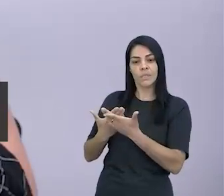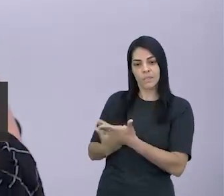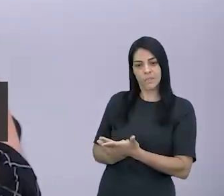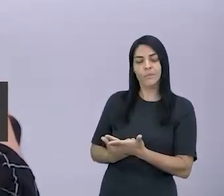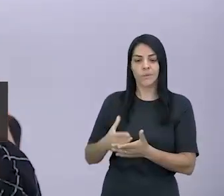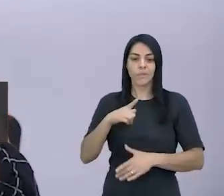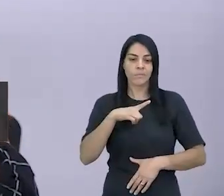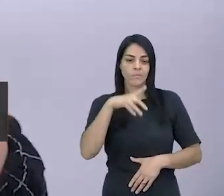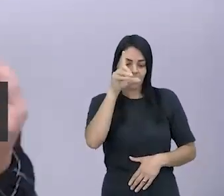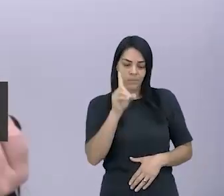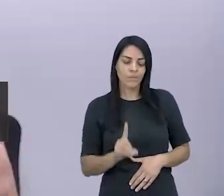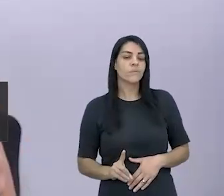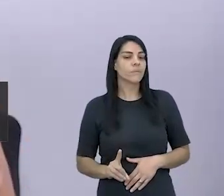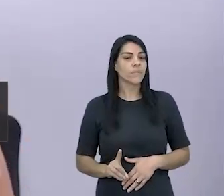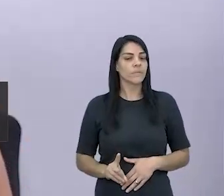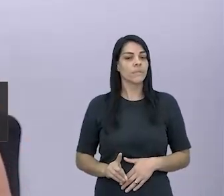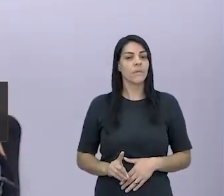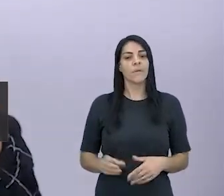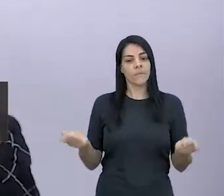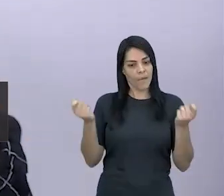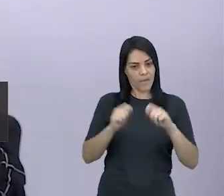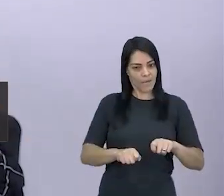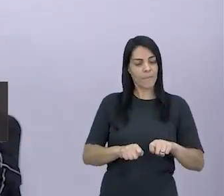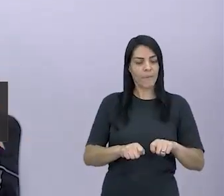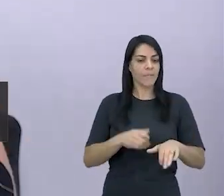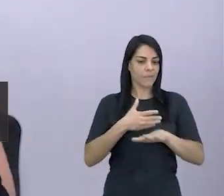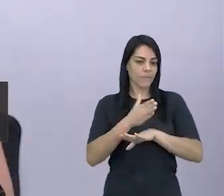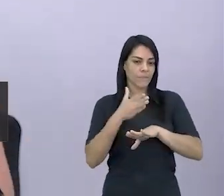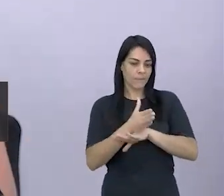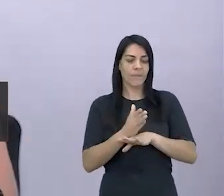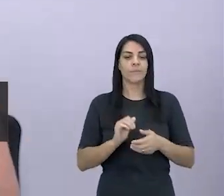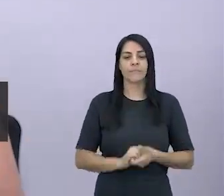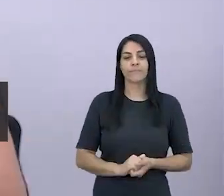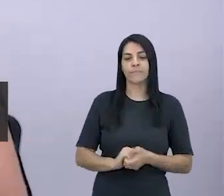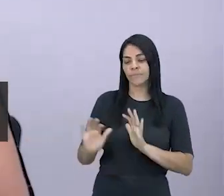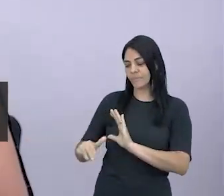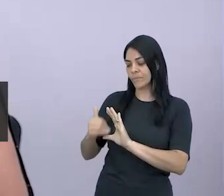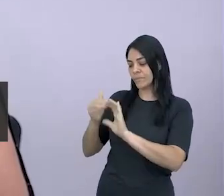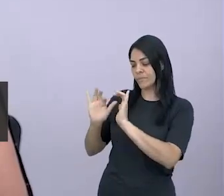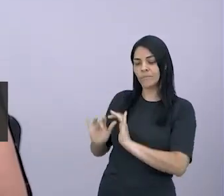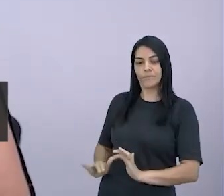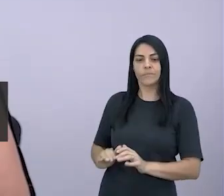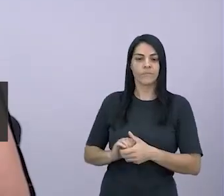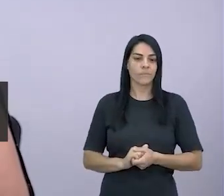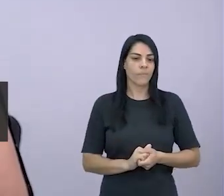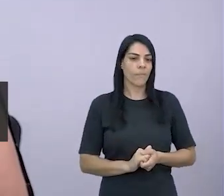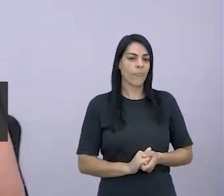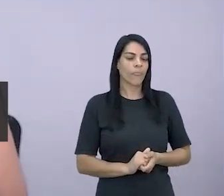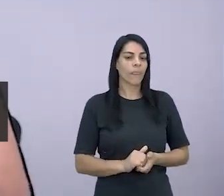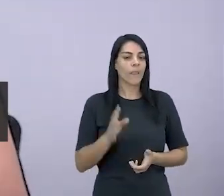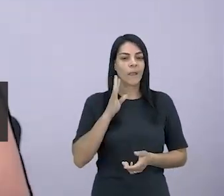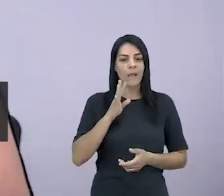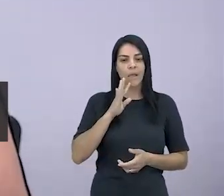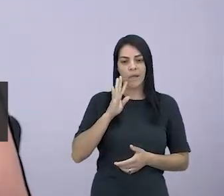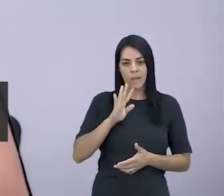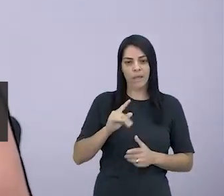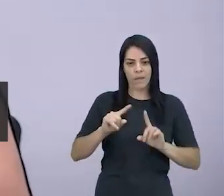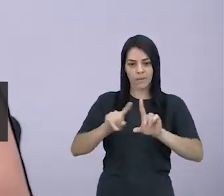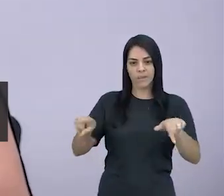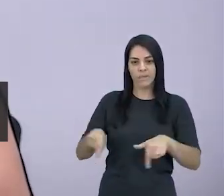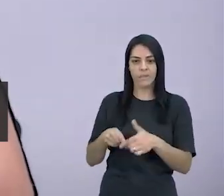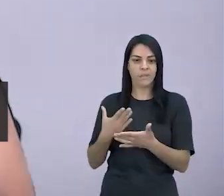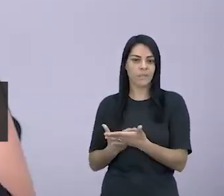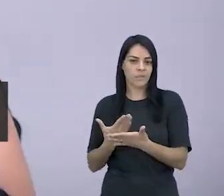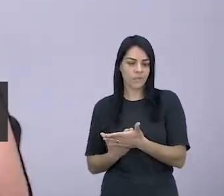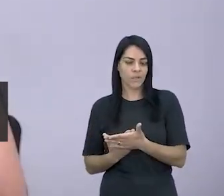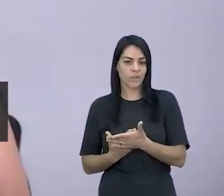assim, eu vi um comentário aqui falando que eu acho engraçado a visão de vocês da sala de aula. Nós viemos da sala de